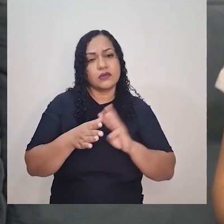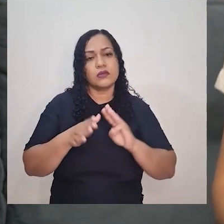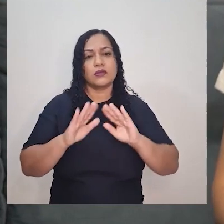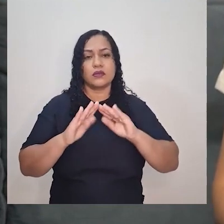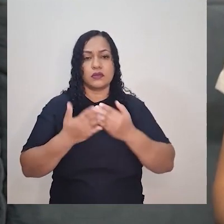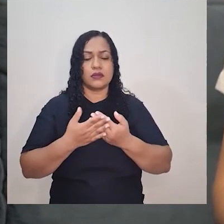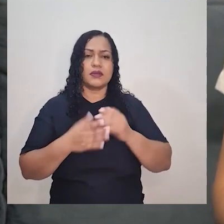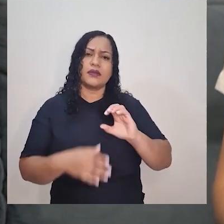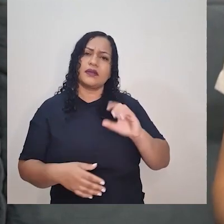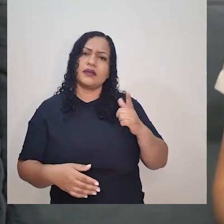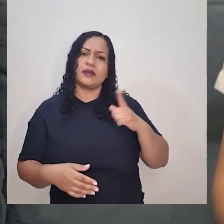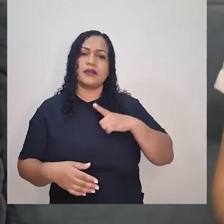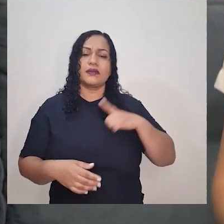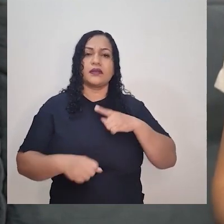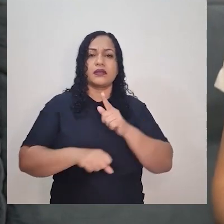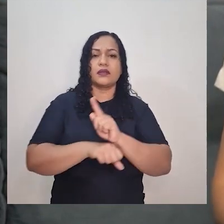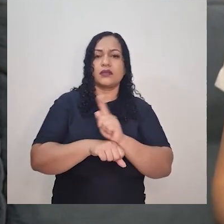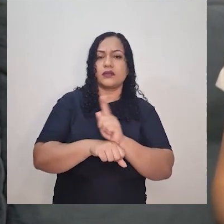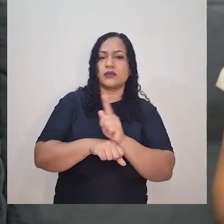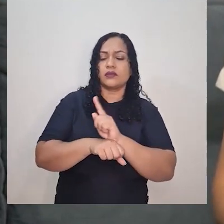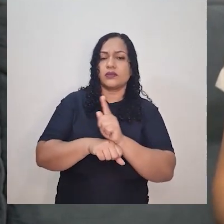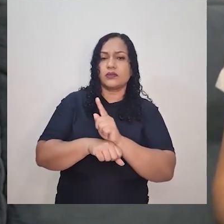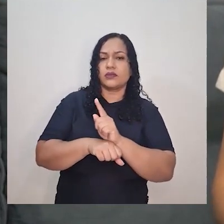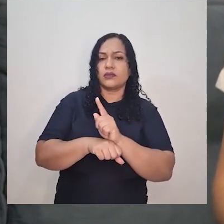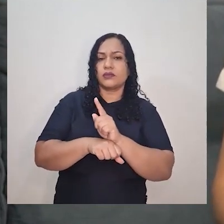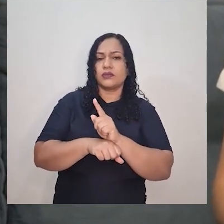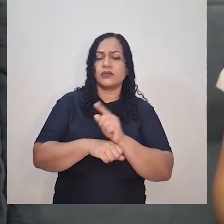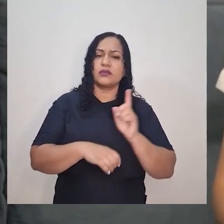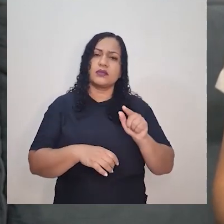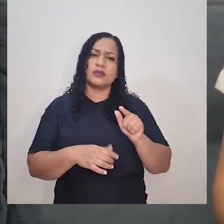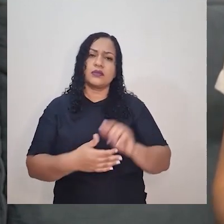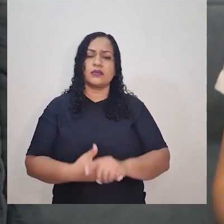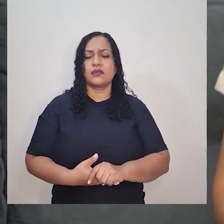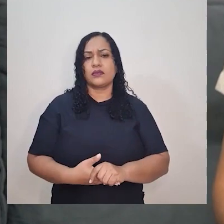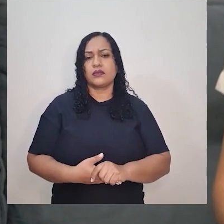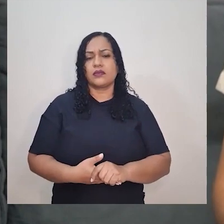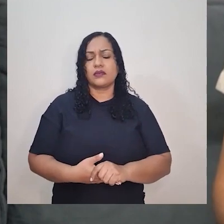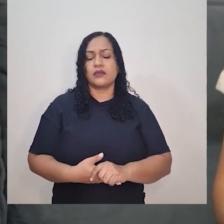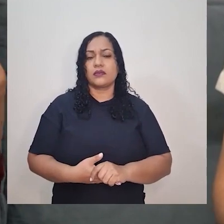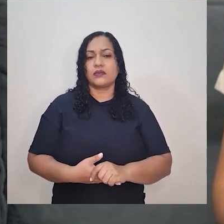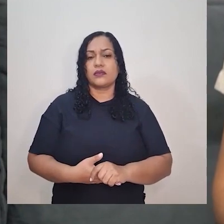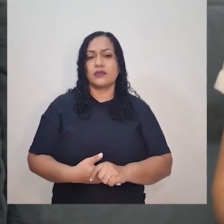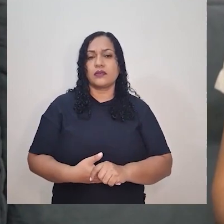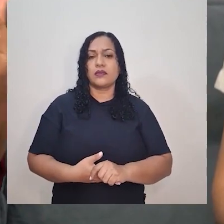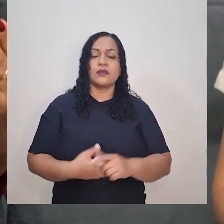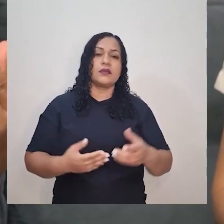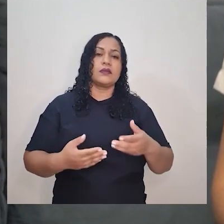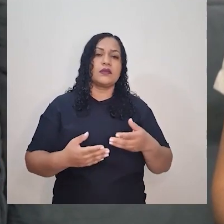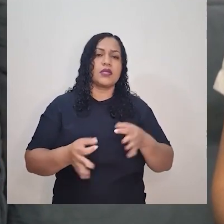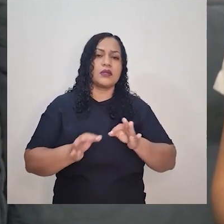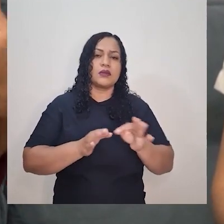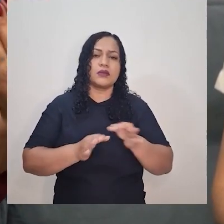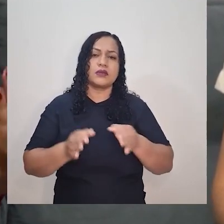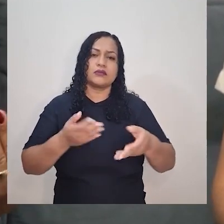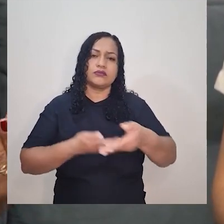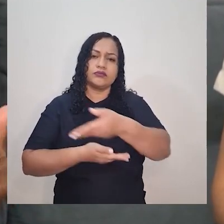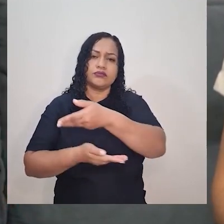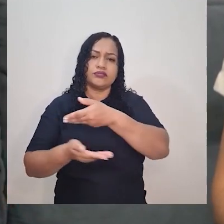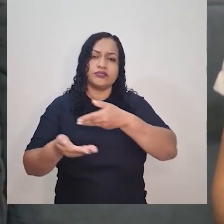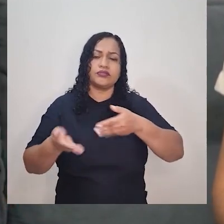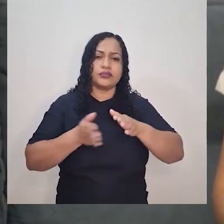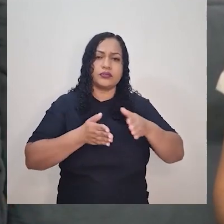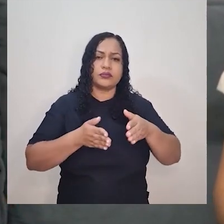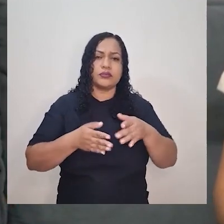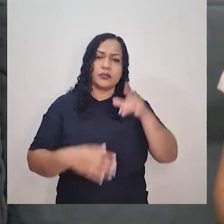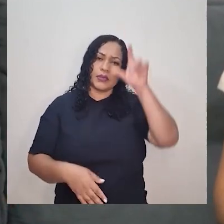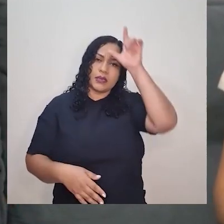o gestor como uma figura que de certa forma, ele está ali para conduzir, né, para encaminhar,